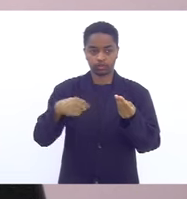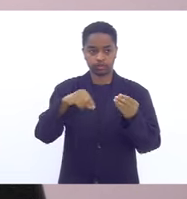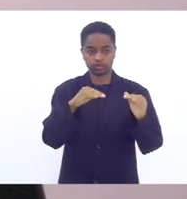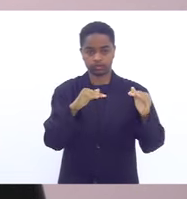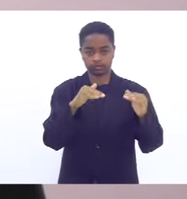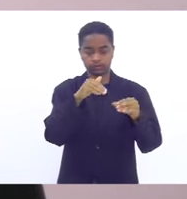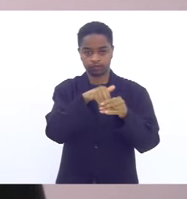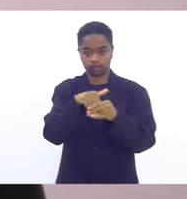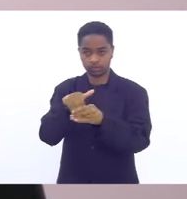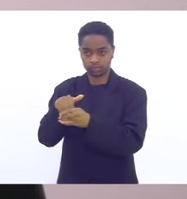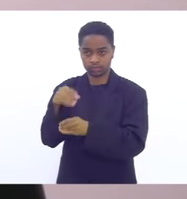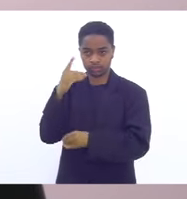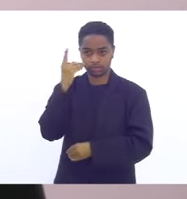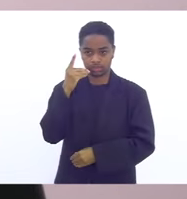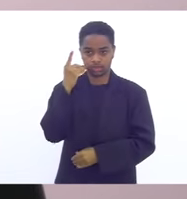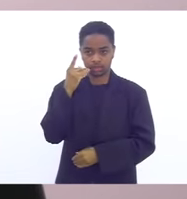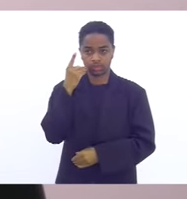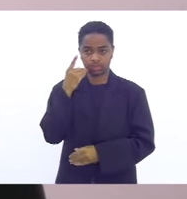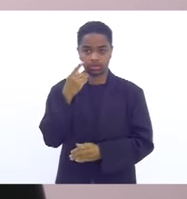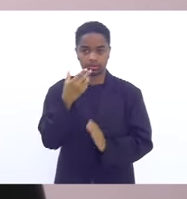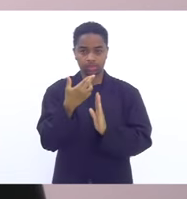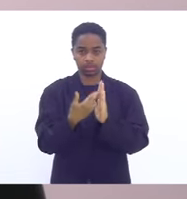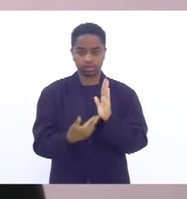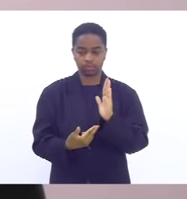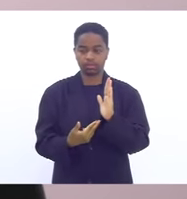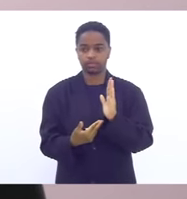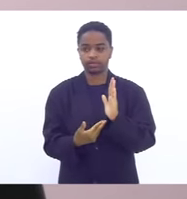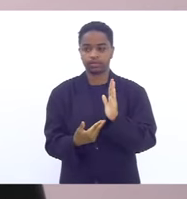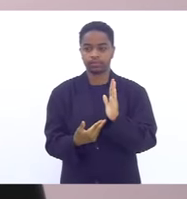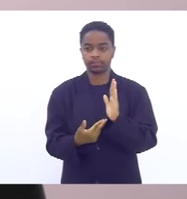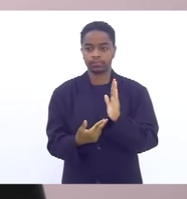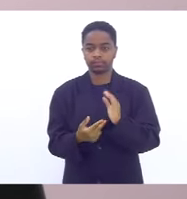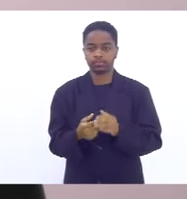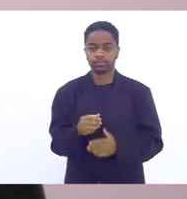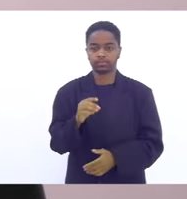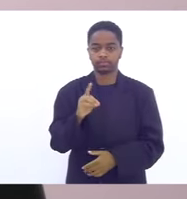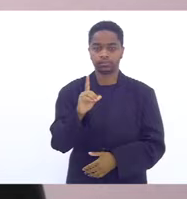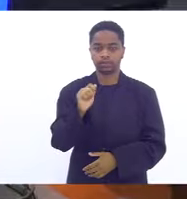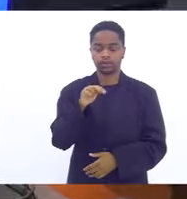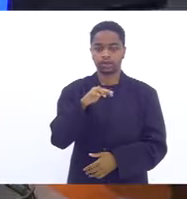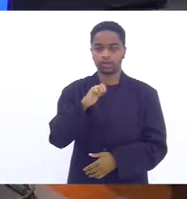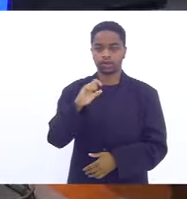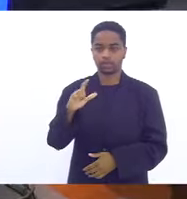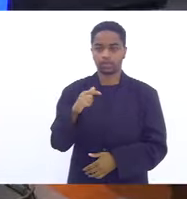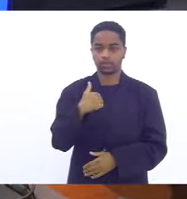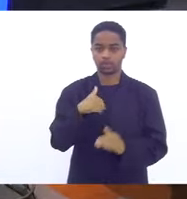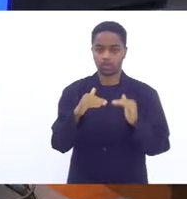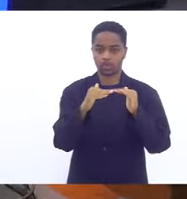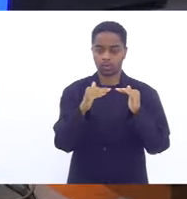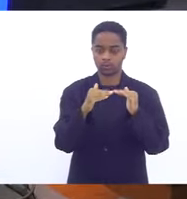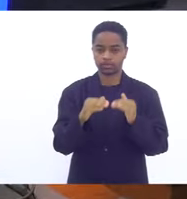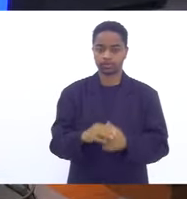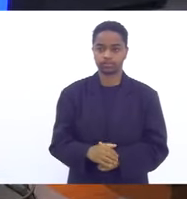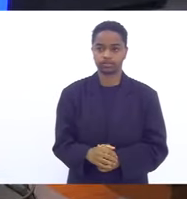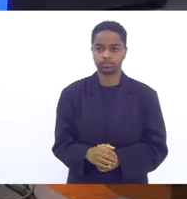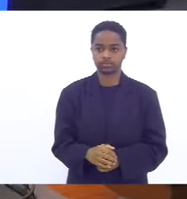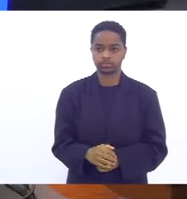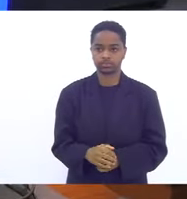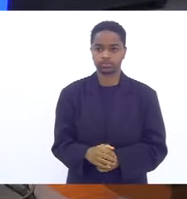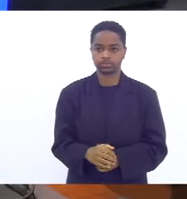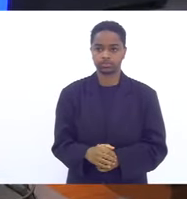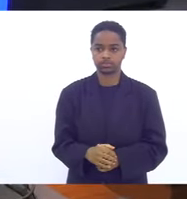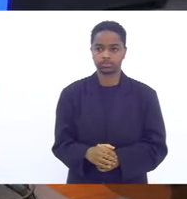mesa? Deputado relator, deputado Daniel Librelon. Voto favorável.